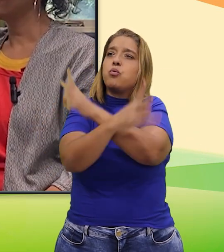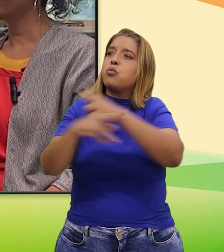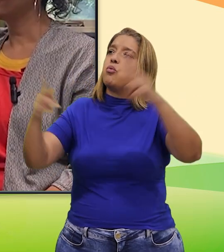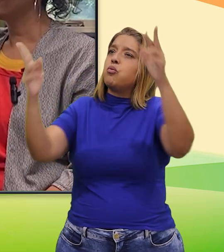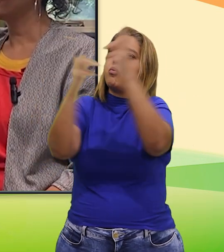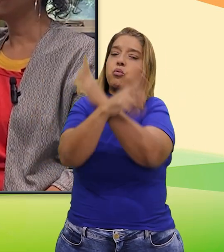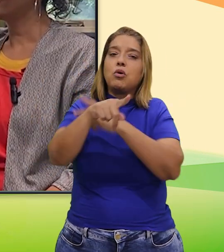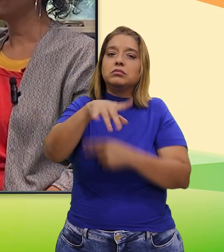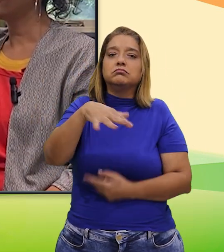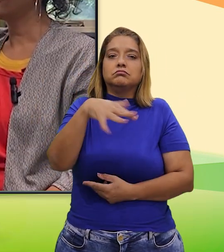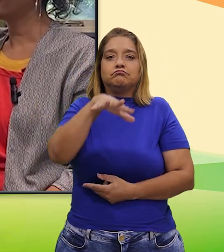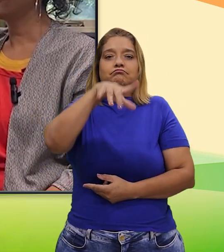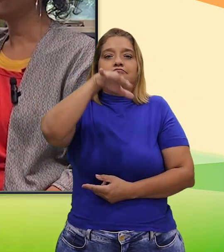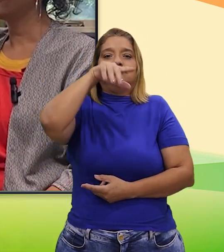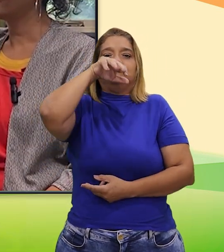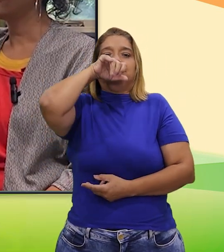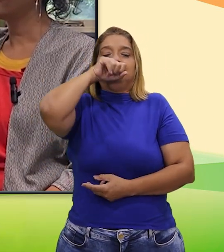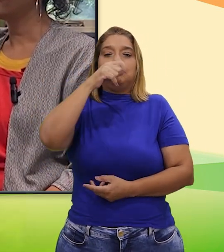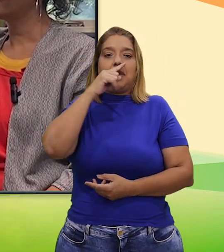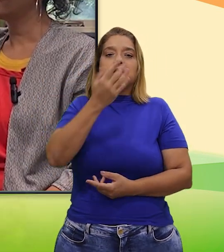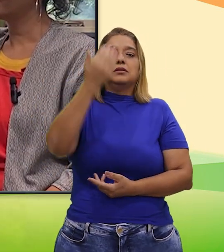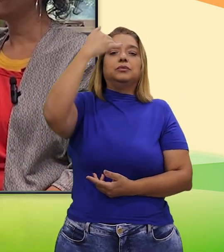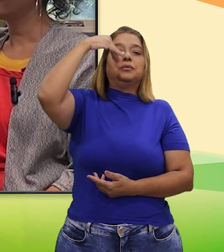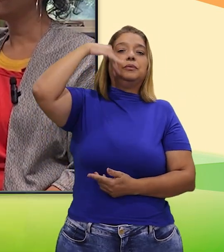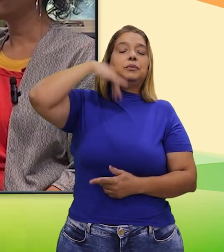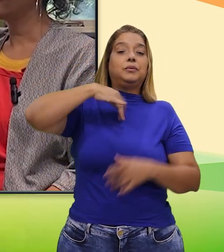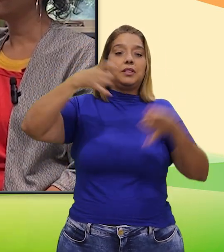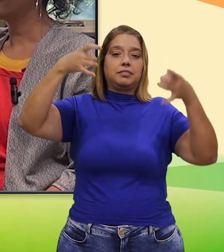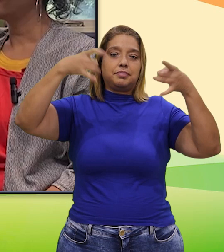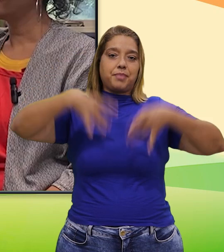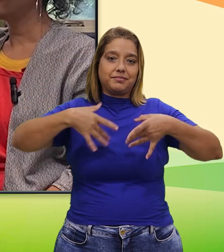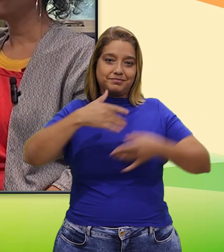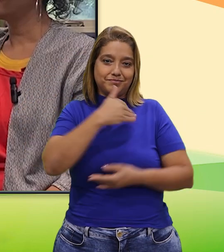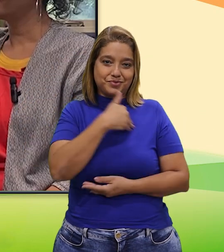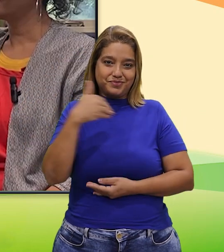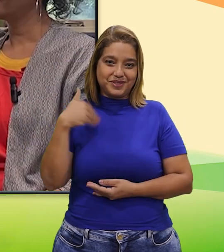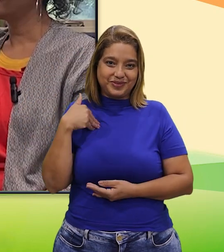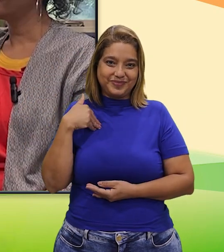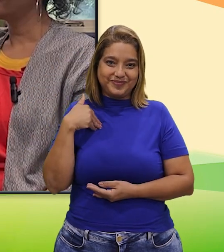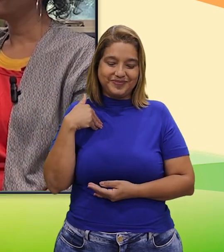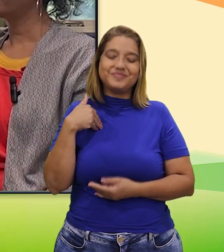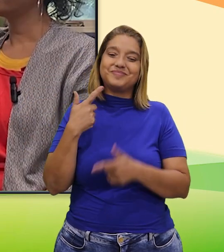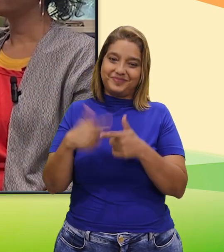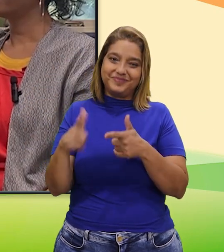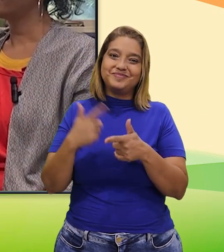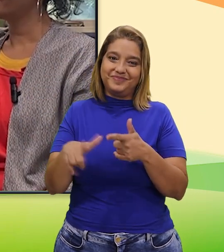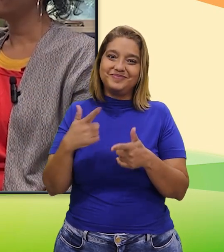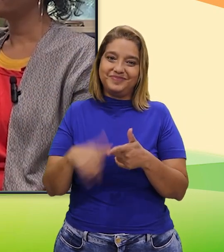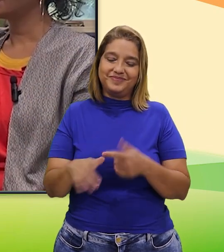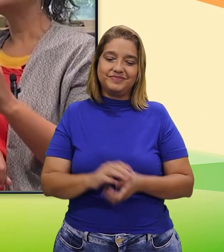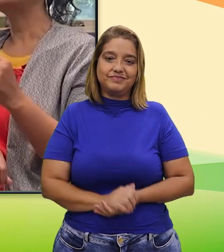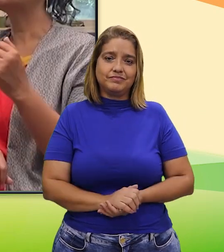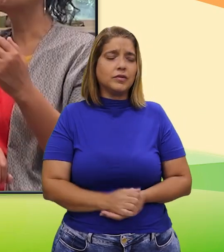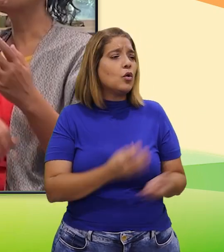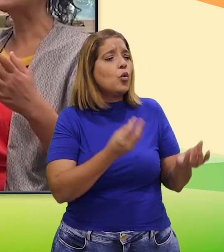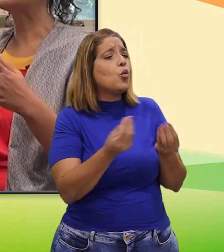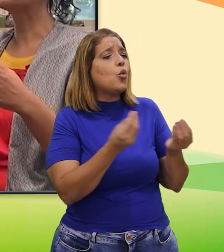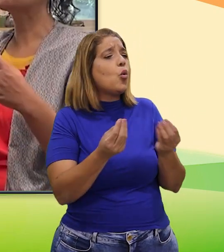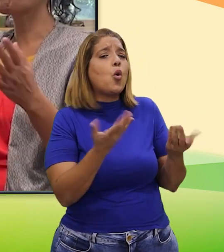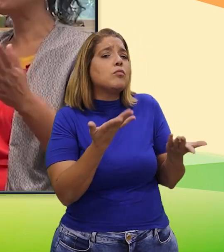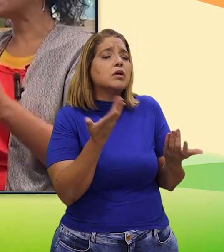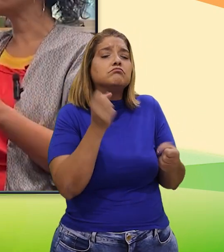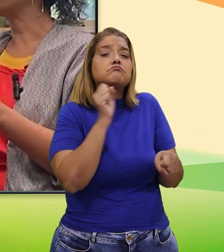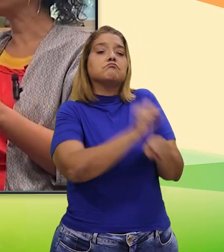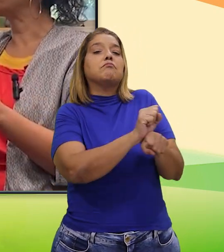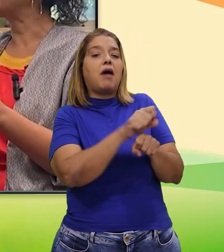e você vai respirar. Eu vou respirar. E isso vai se depositar no nosso pulmão. Esse é o problema. Então, como é que a